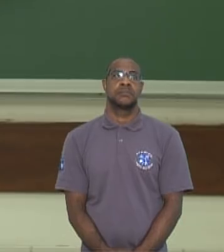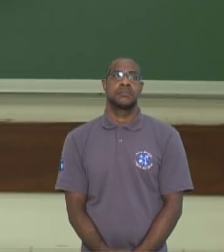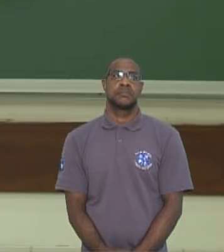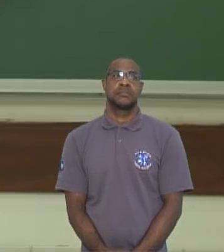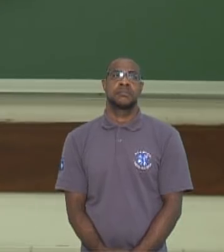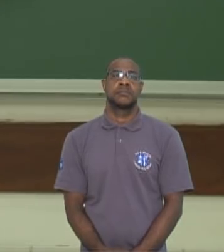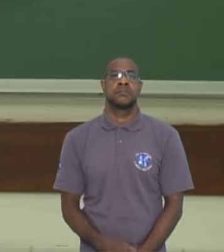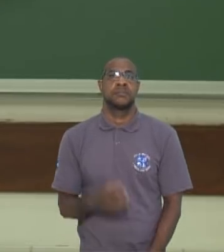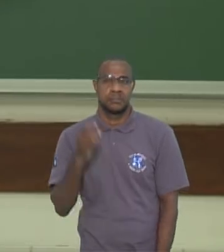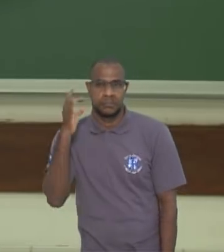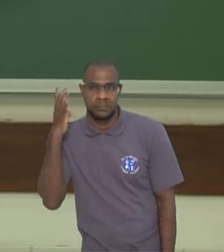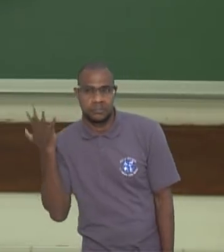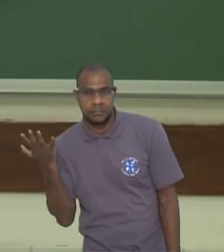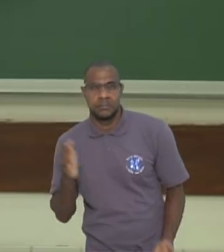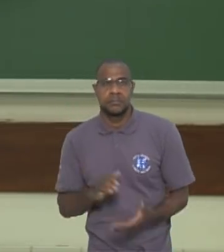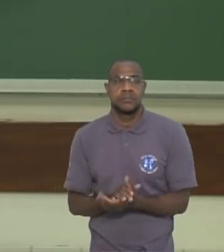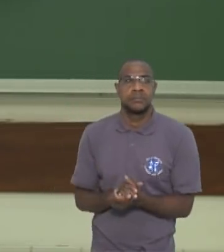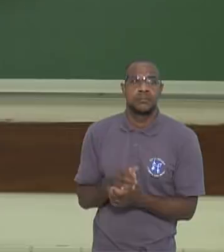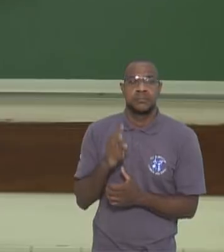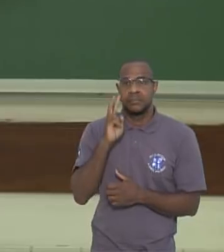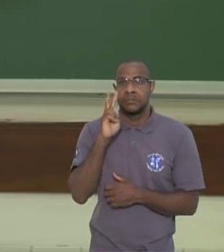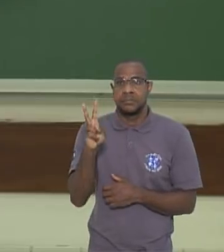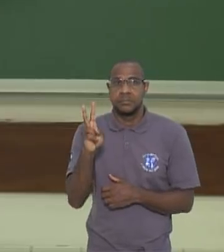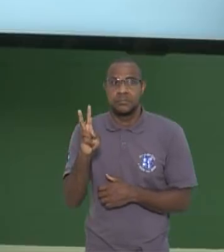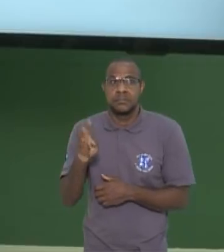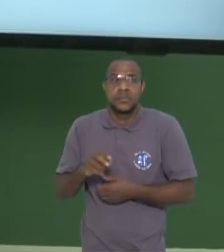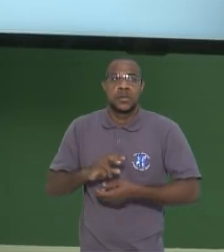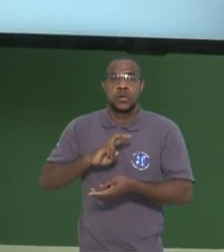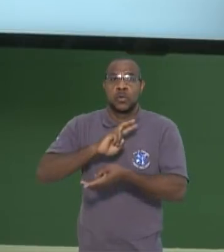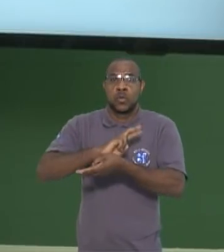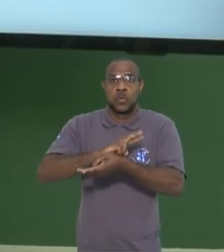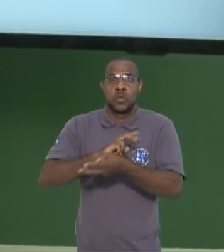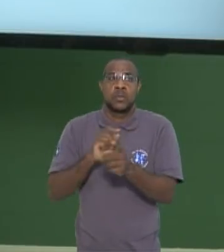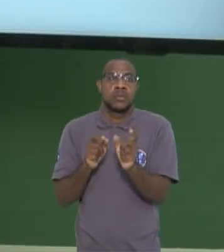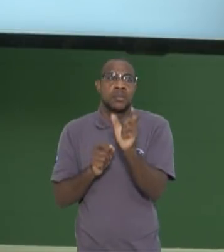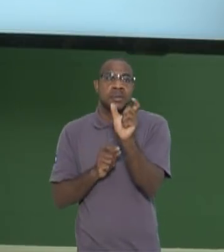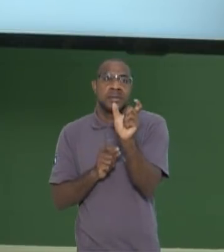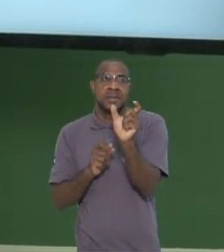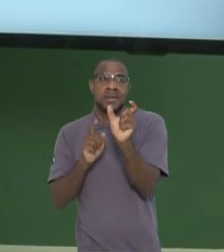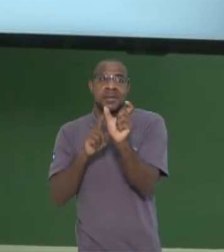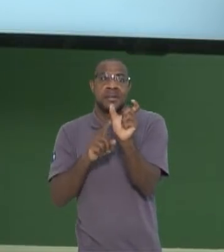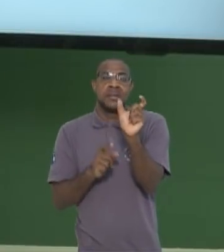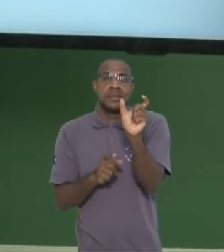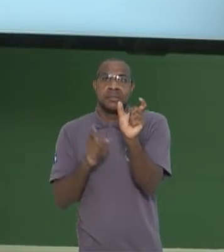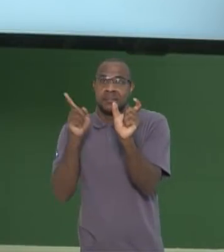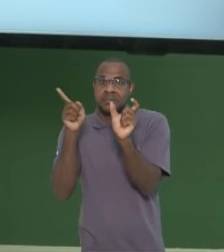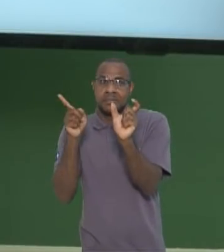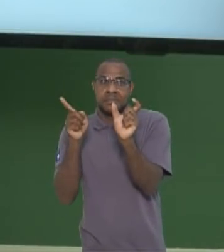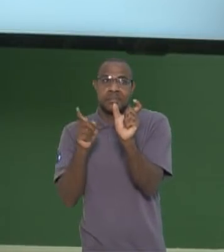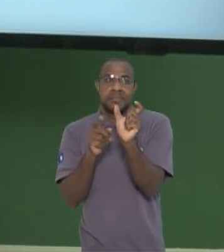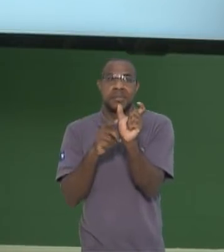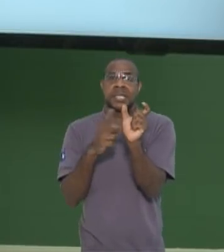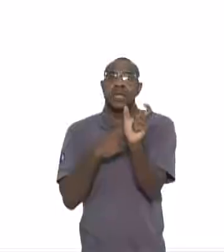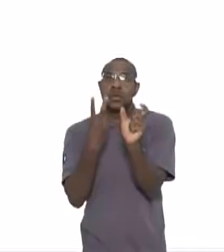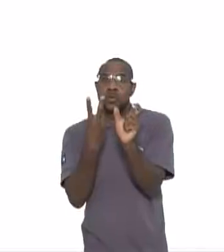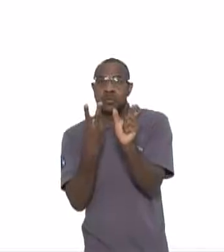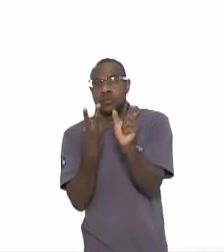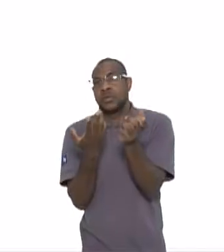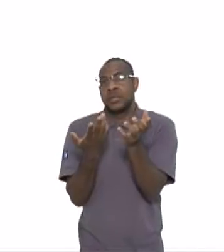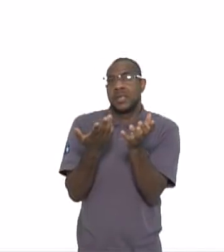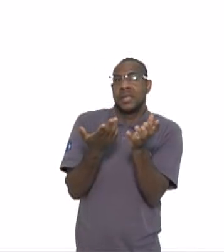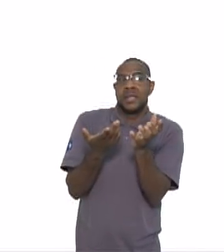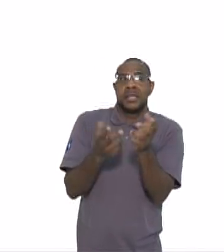aí, gente, fácil? Fácil, né, gente? Se tem trissomia do cromossomo 21, síndrome de Down. Tem 2X, uma mulher com cromossomo,